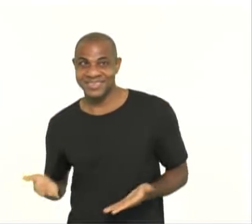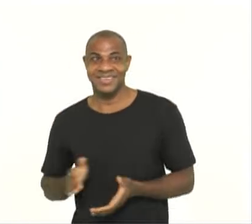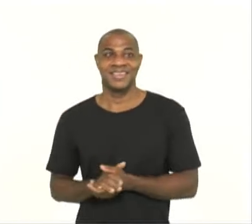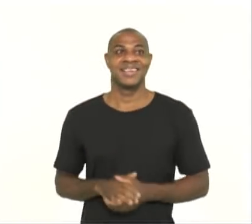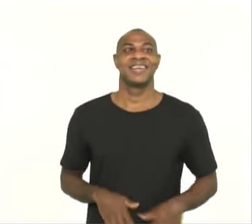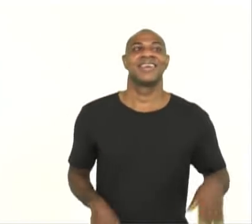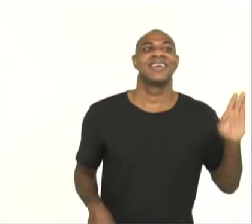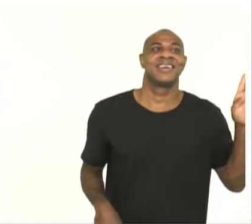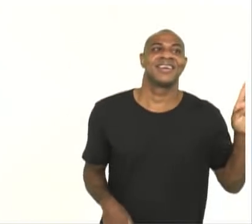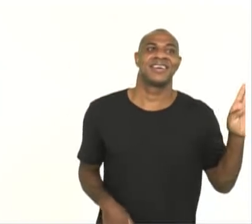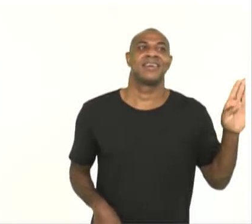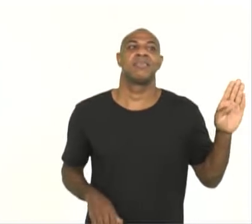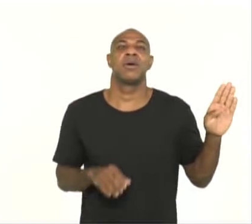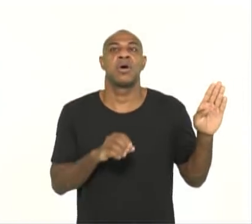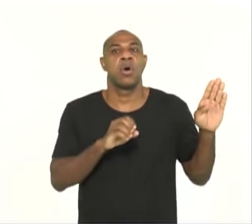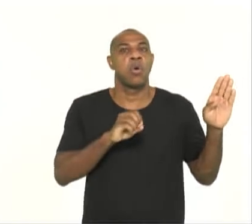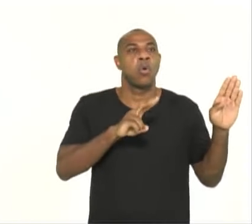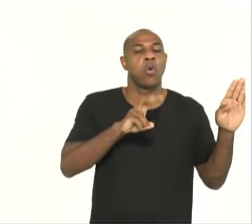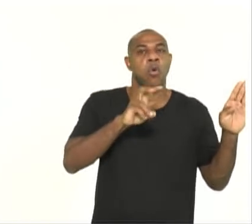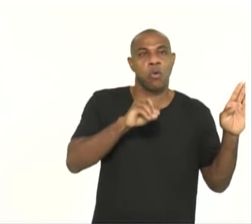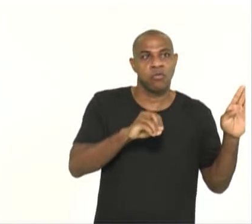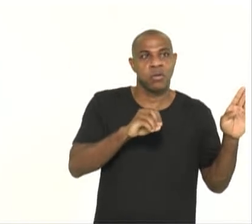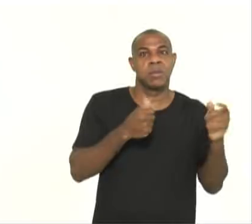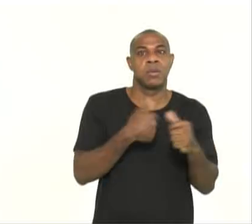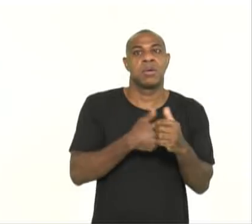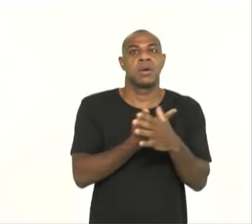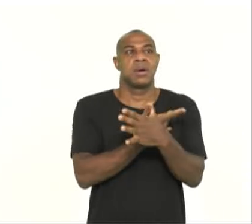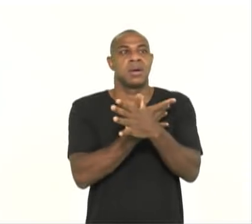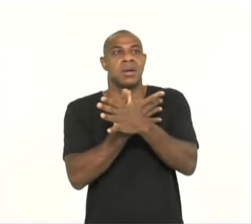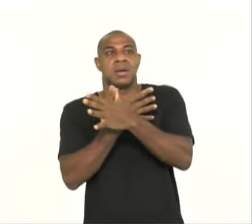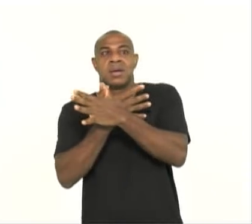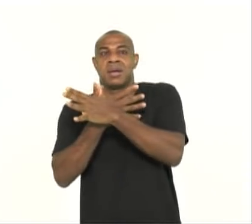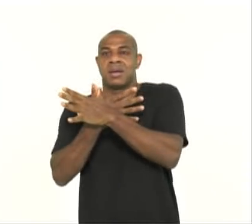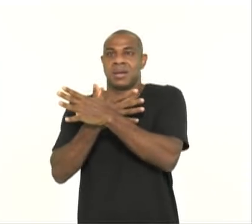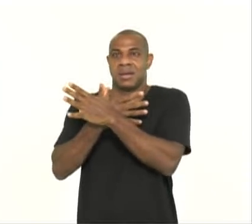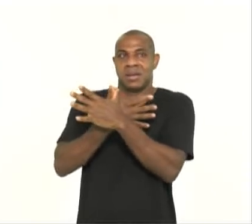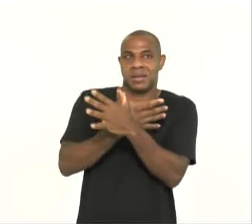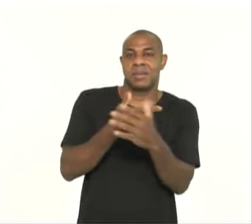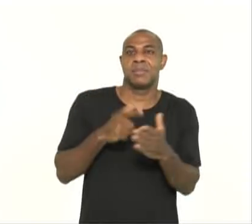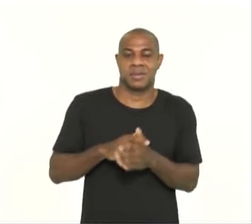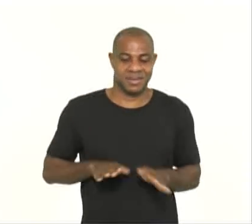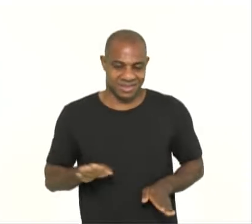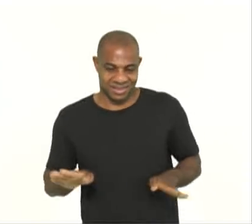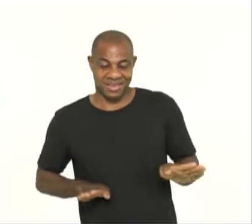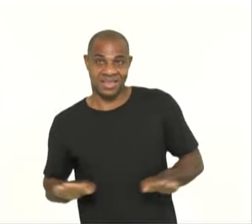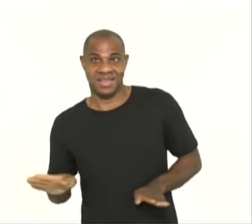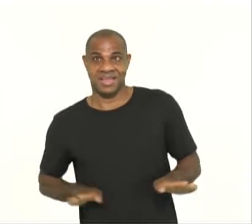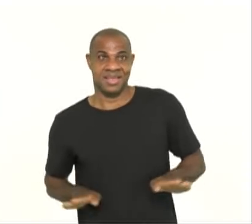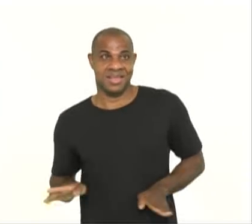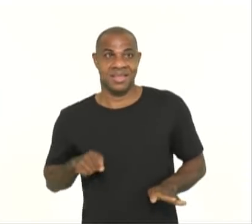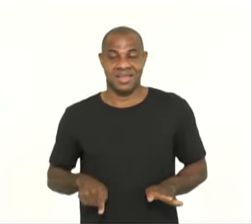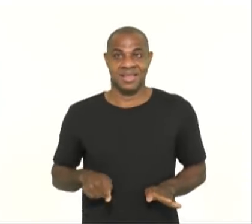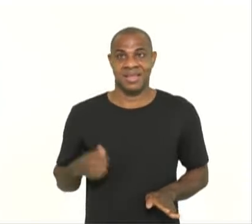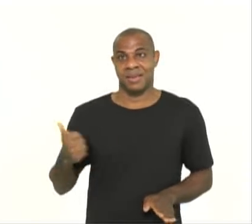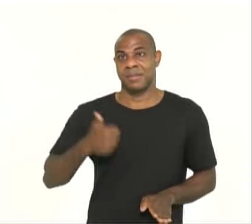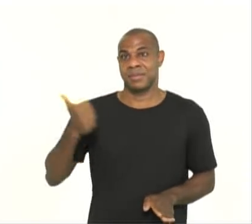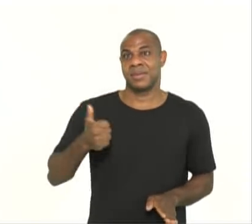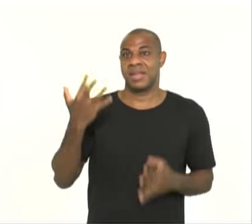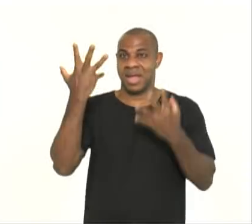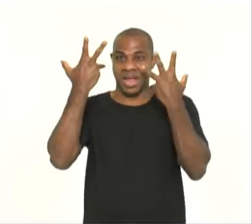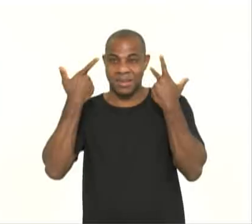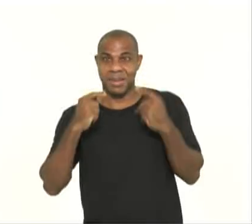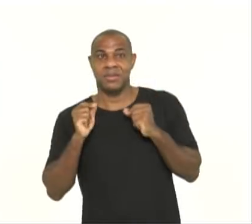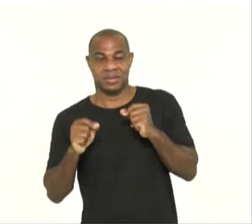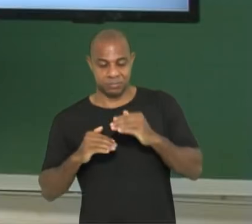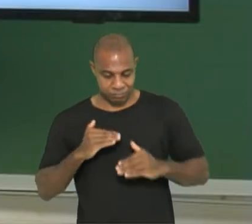Quem surgiu primeiro foi o ovo, porque as aves, elas descendem dos répteis. E os répteis foram os primeiros animais que